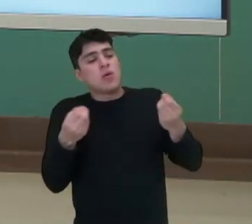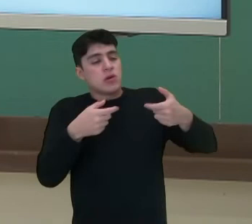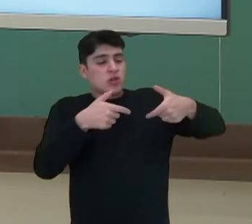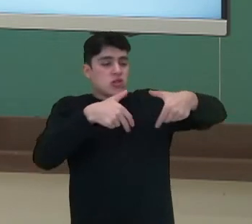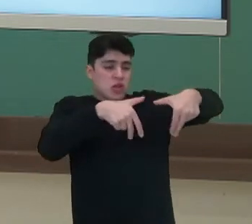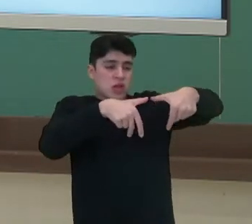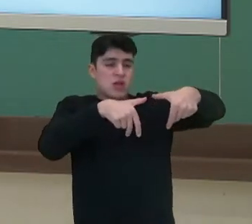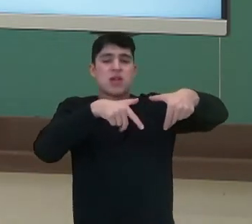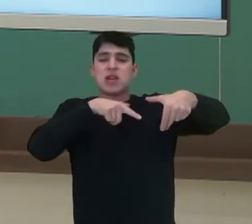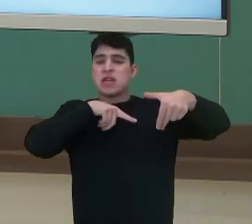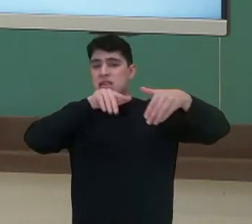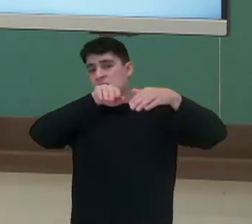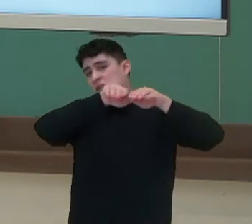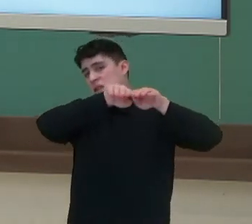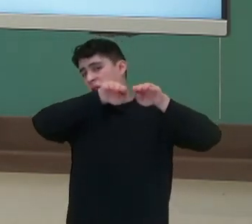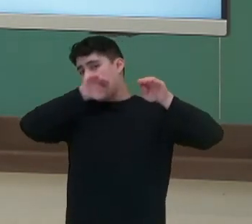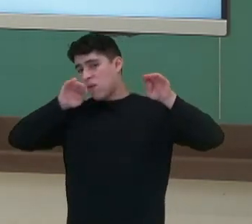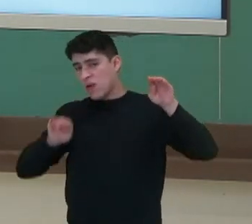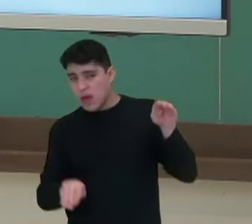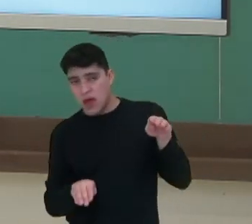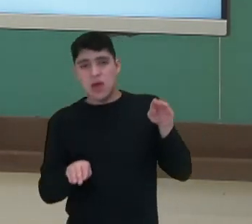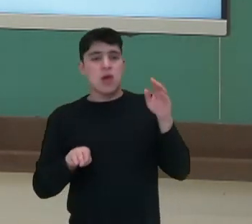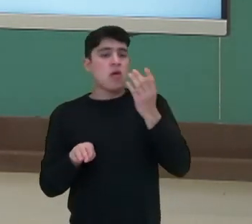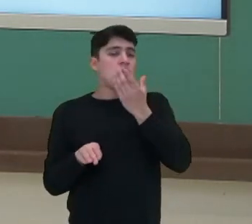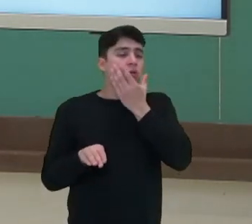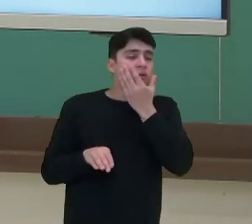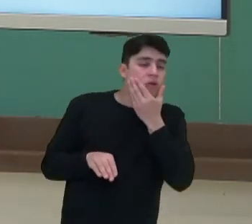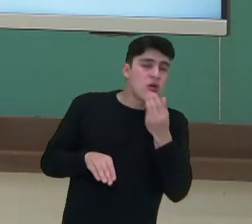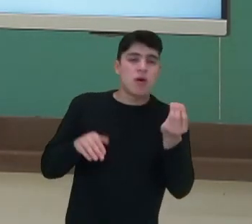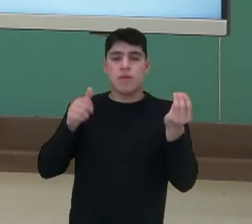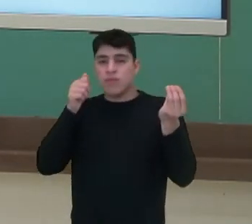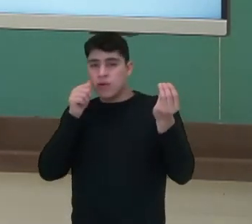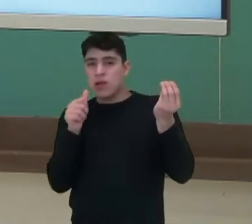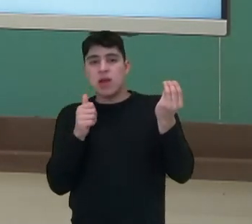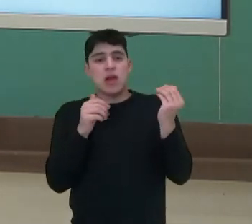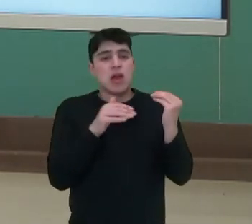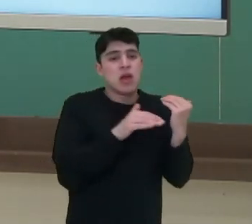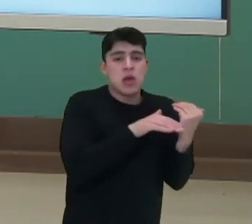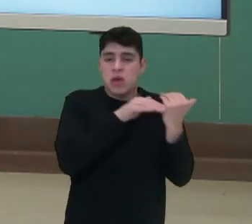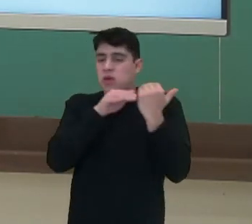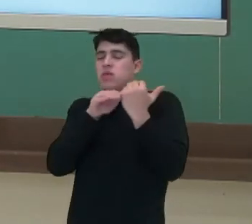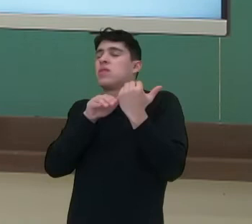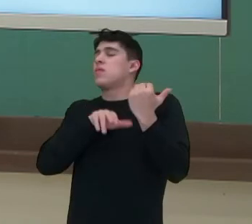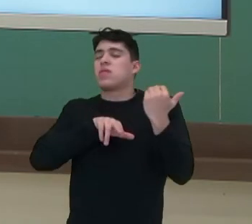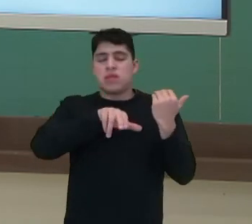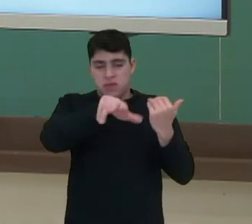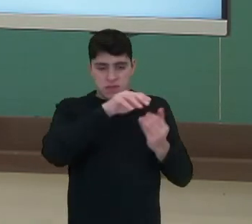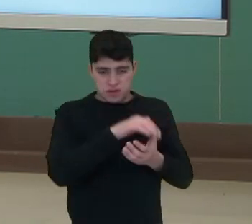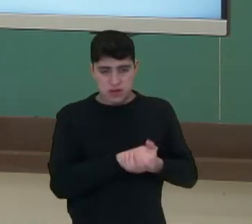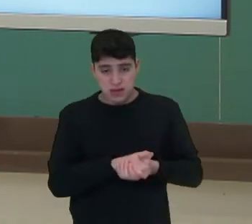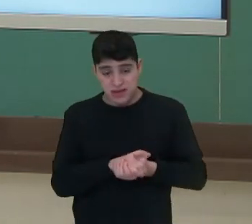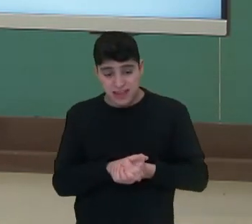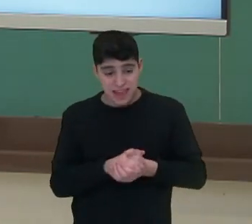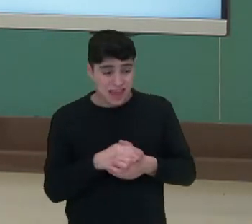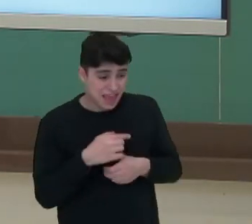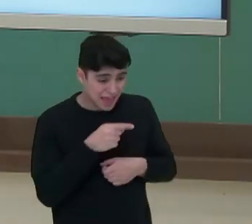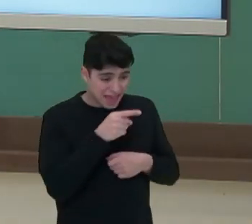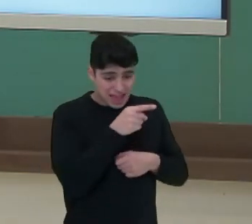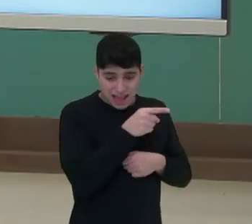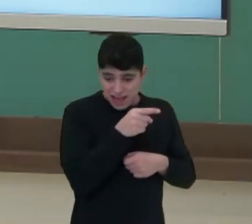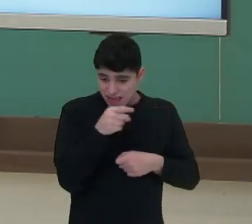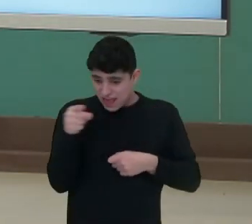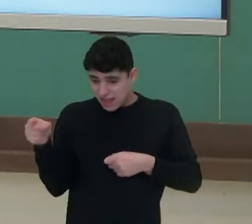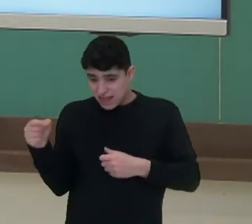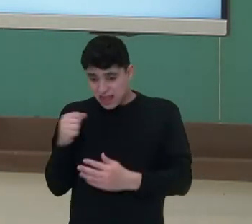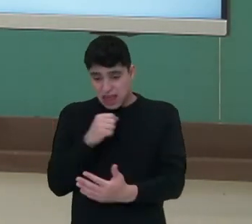índices aqui ajudam, né? Nós só iremos mencioná-los, então, nesta aula, ajuda a ter um panorama melhor sobre como estão